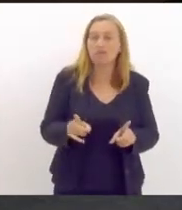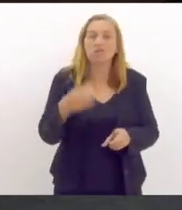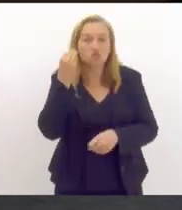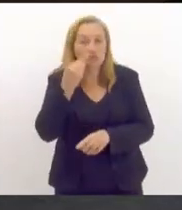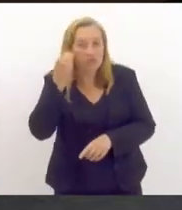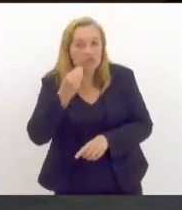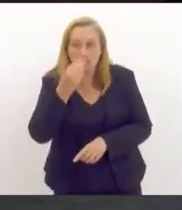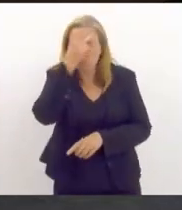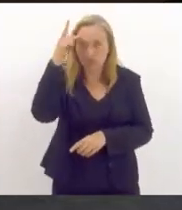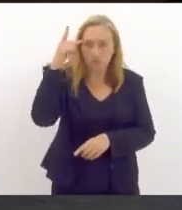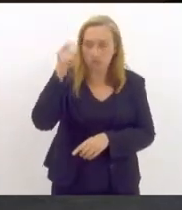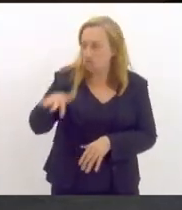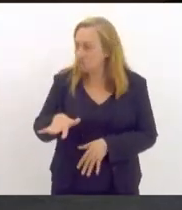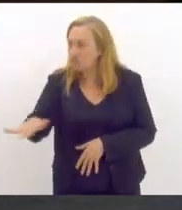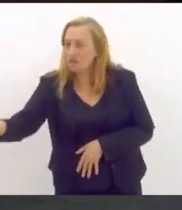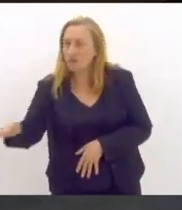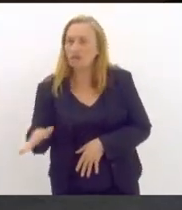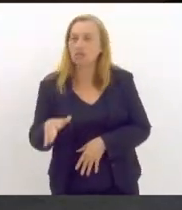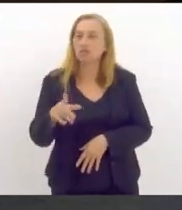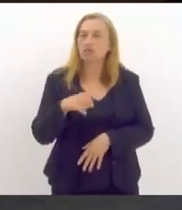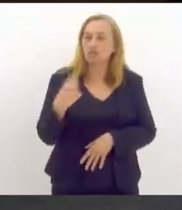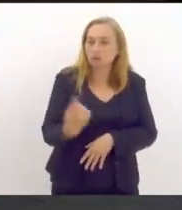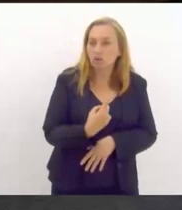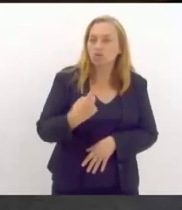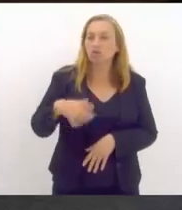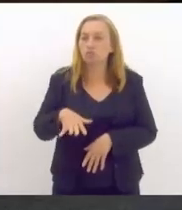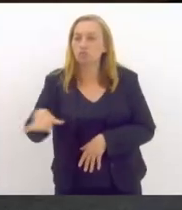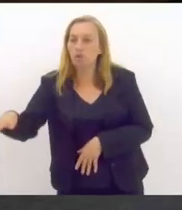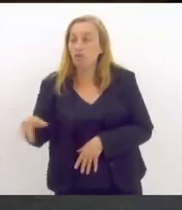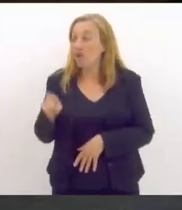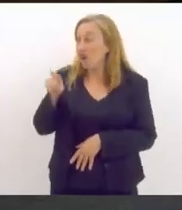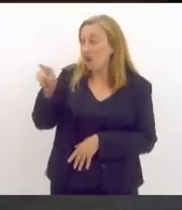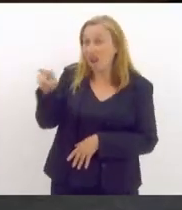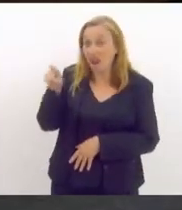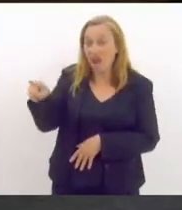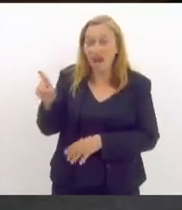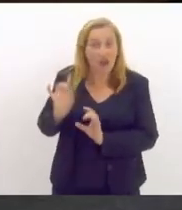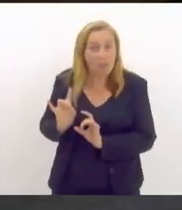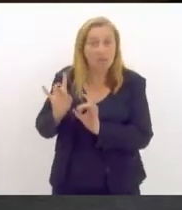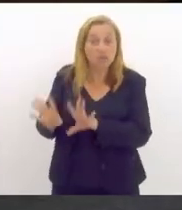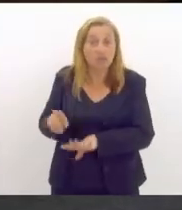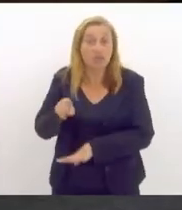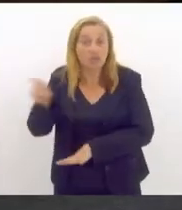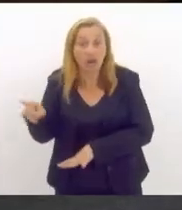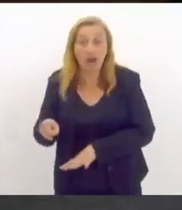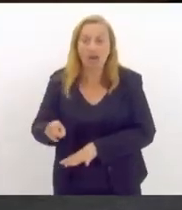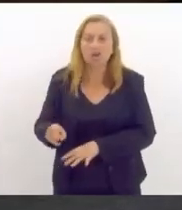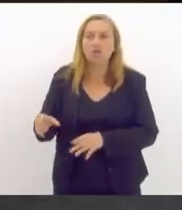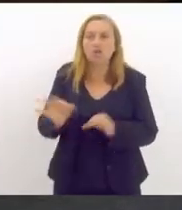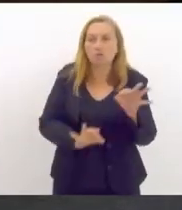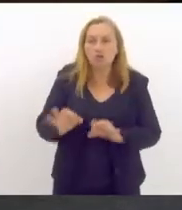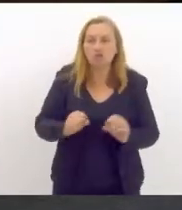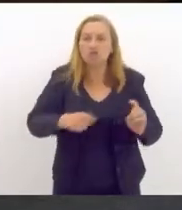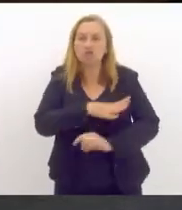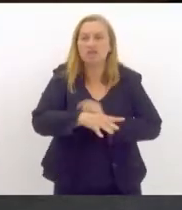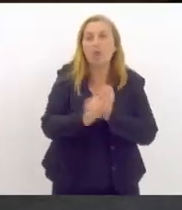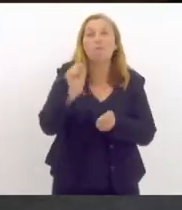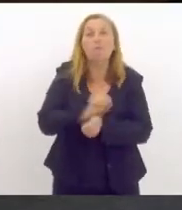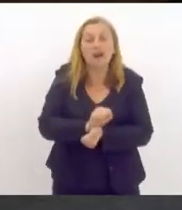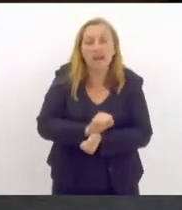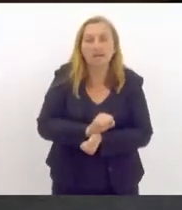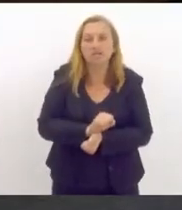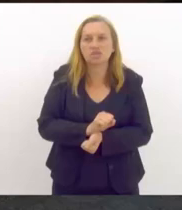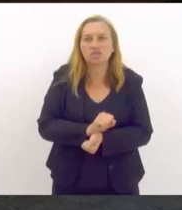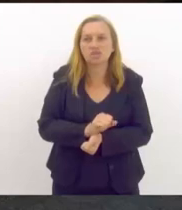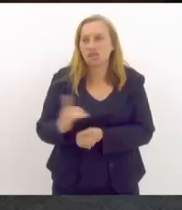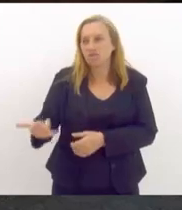como os meus amigos do nós no morro como os meus amigos de comunidade que estão lá abandonado com projeto social parado que